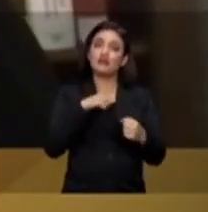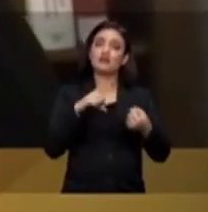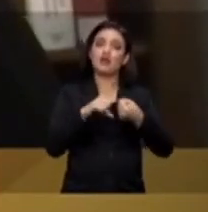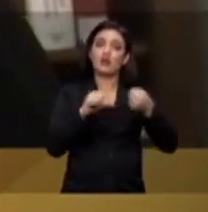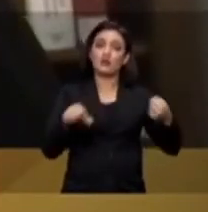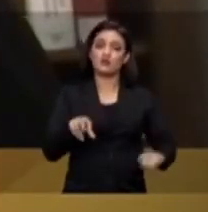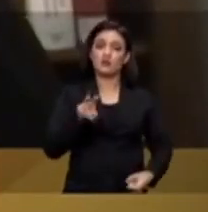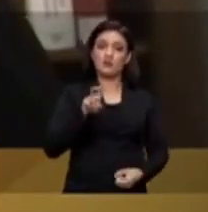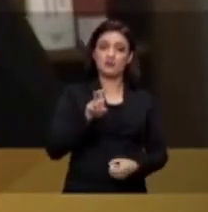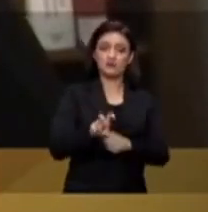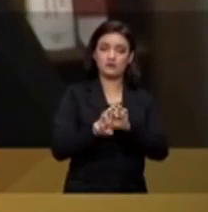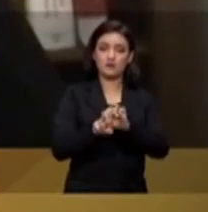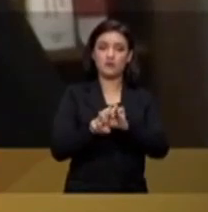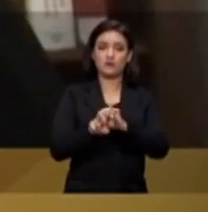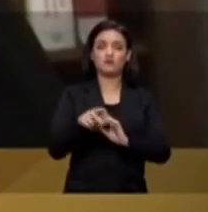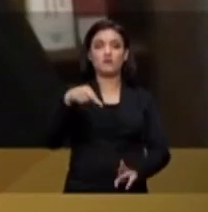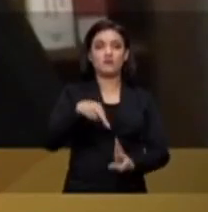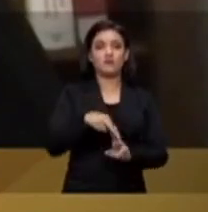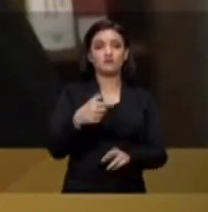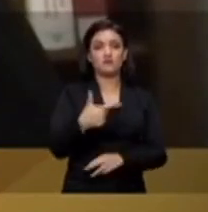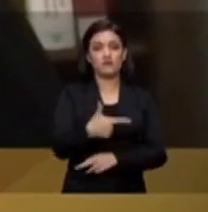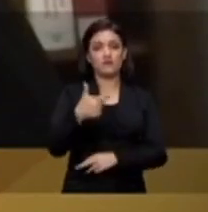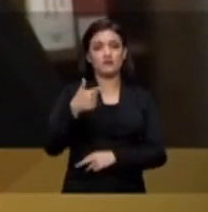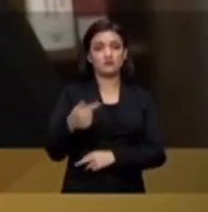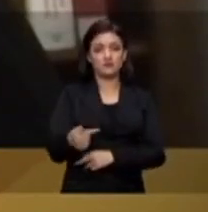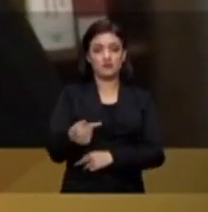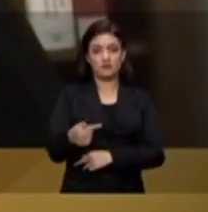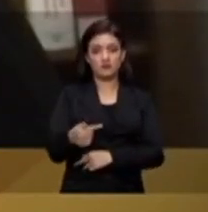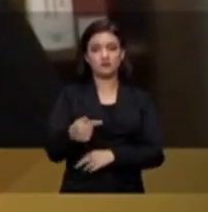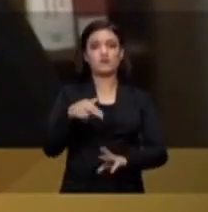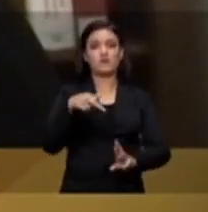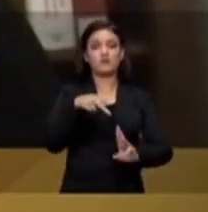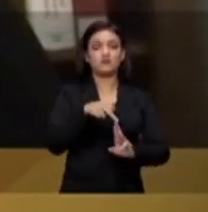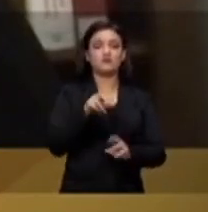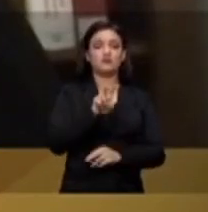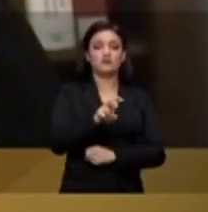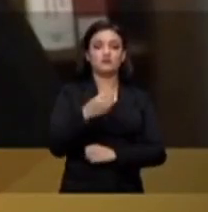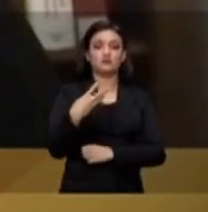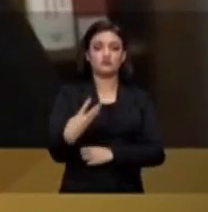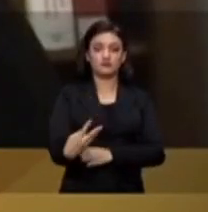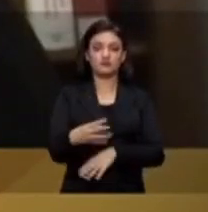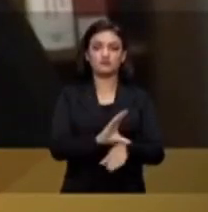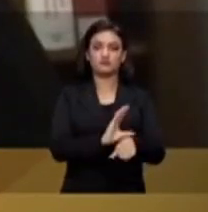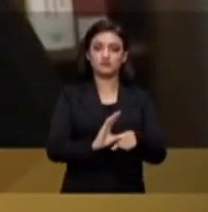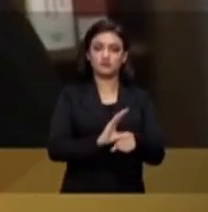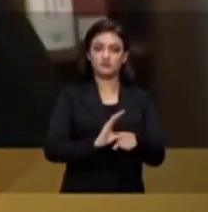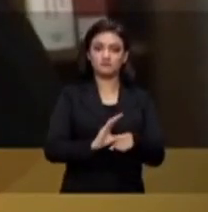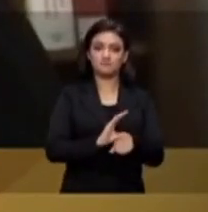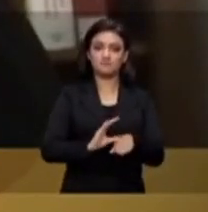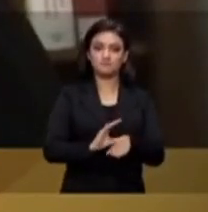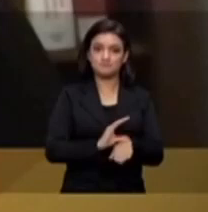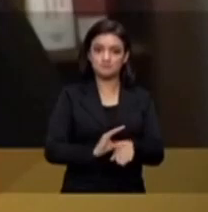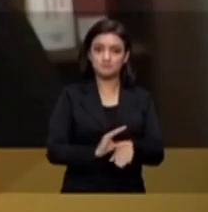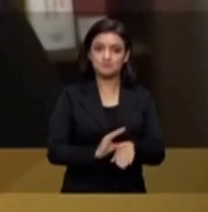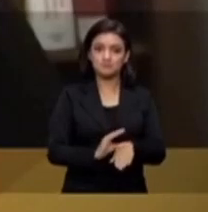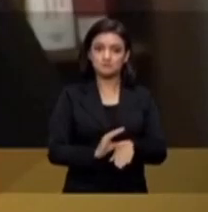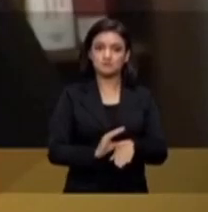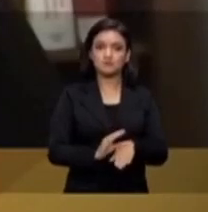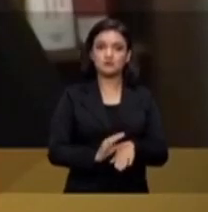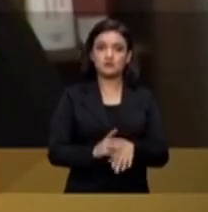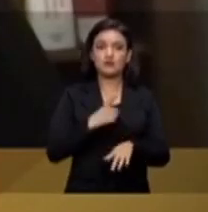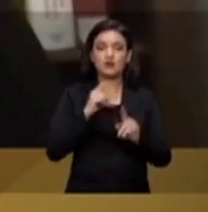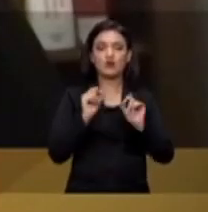artigo 5º, incisos 27, inciso 53 da Constituição de 1988, que prelecionam